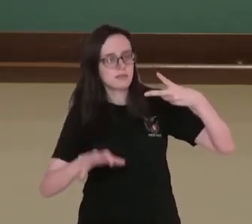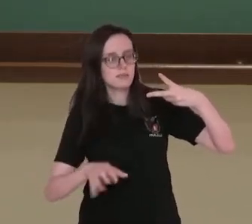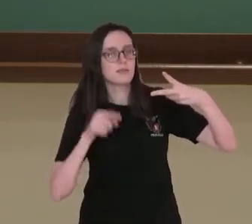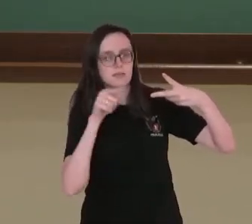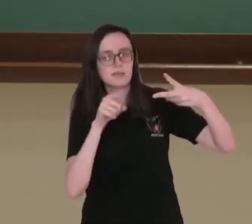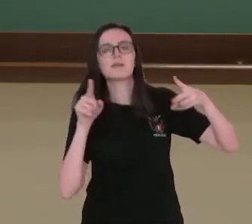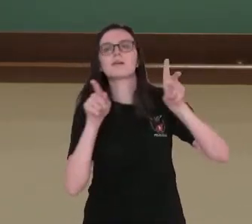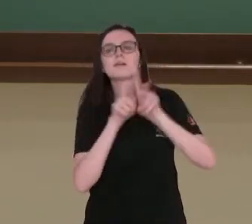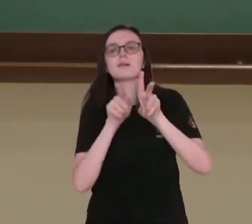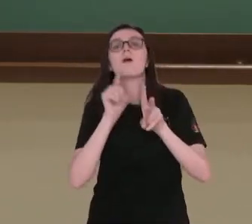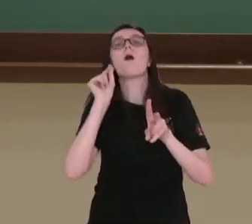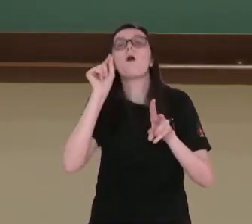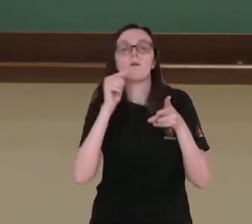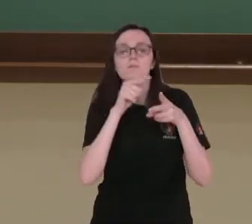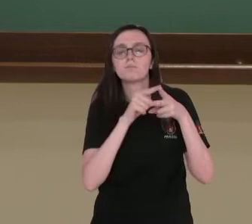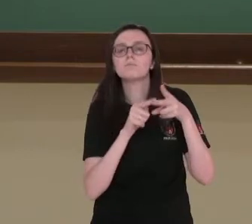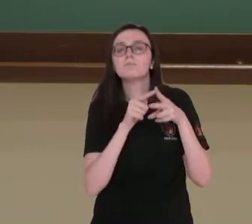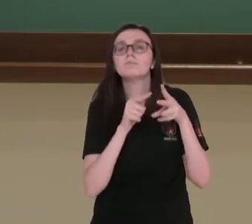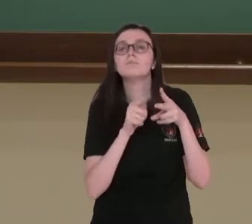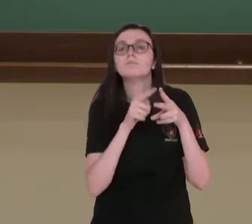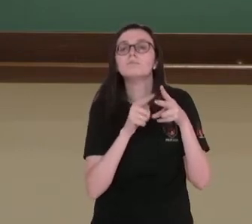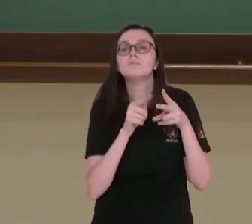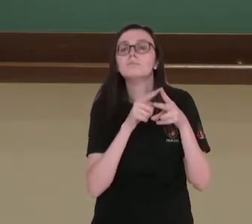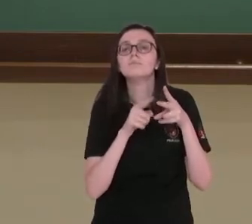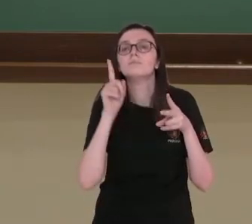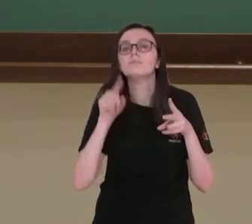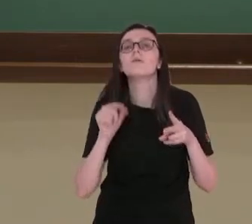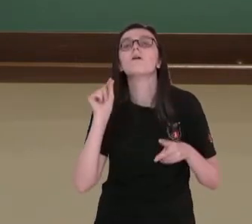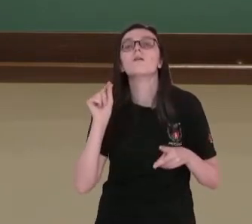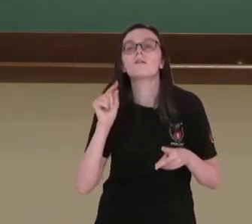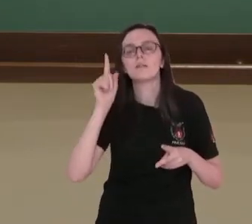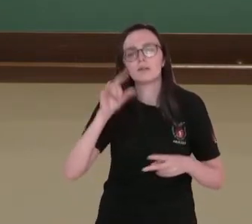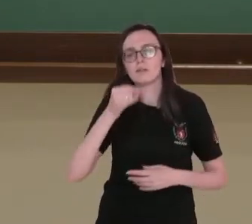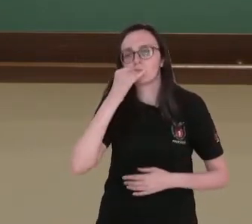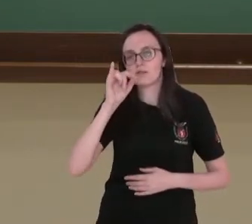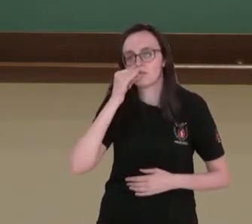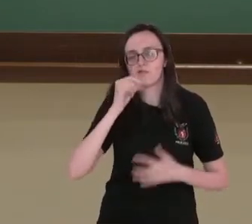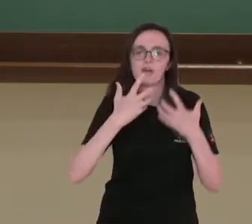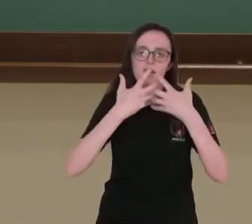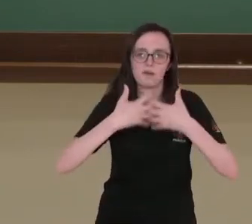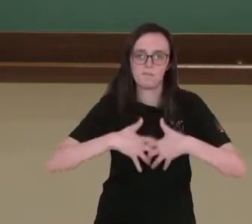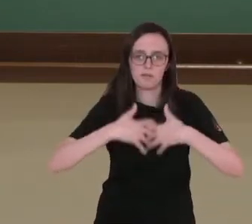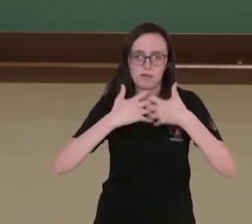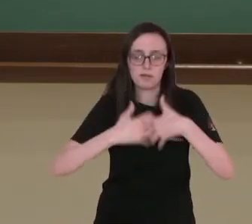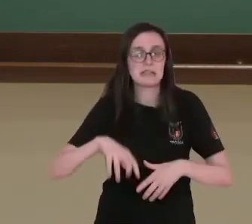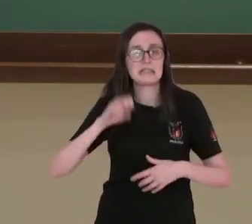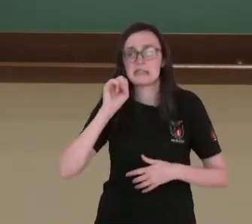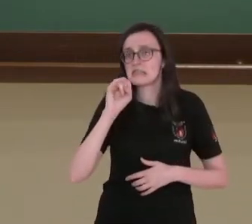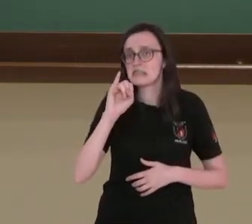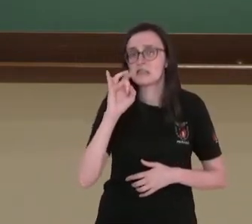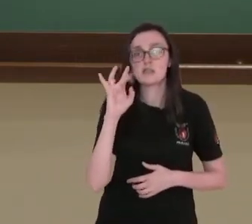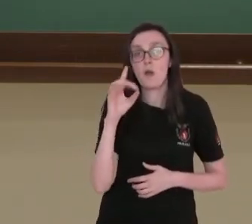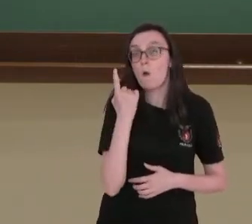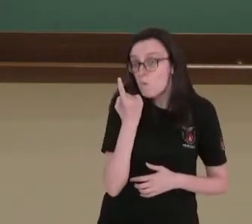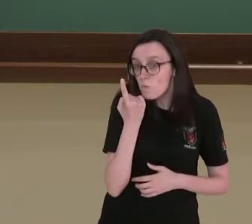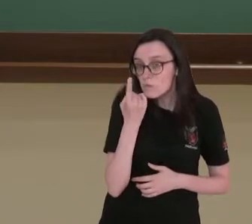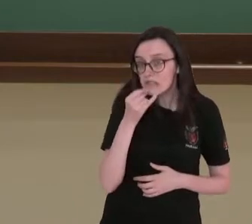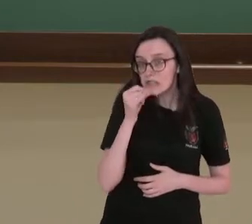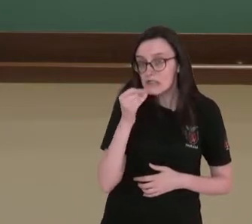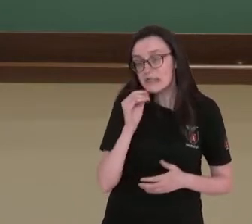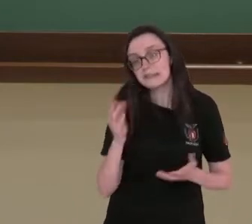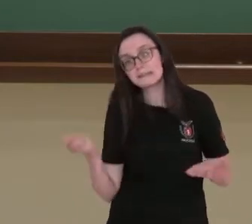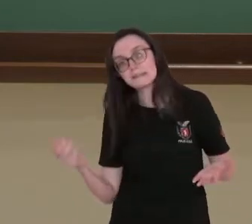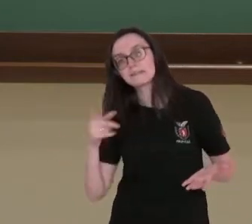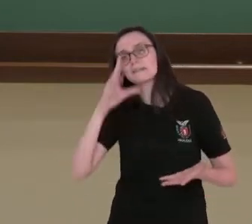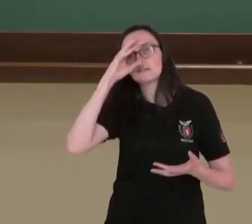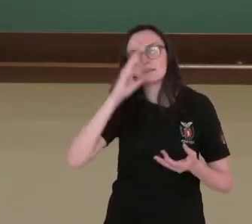nós dizemos que essas duas formas de energia formam a energia mecânica. E se tiver só uma forma de energia, cara, então